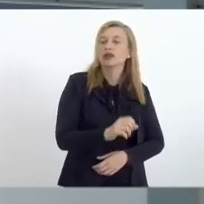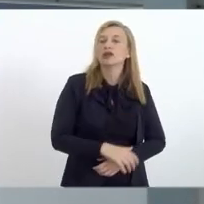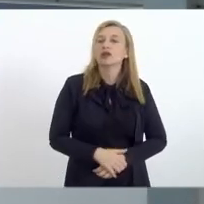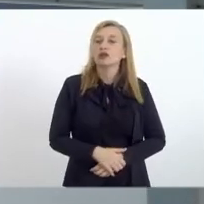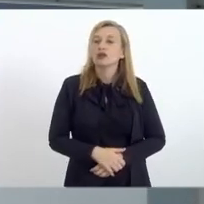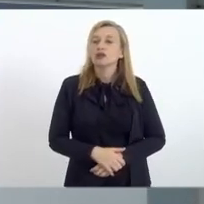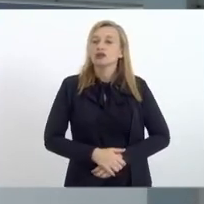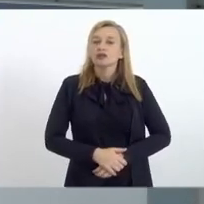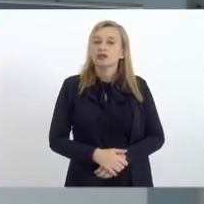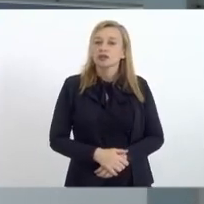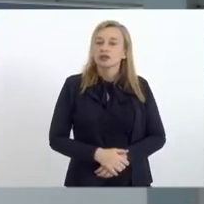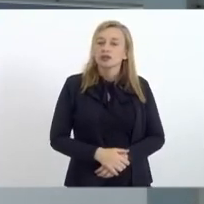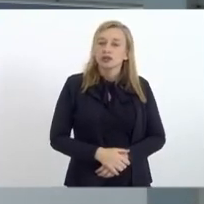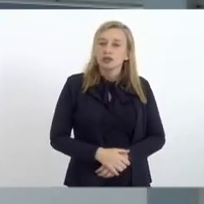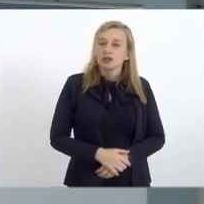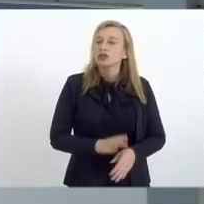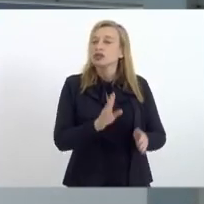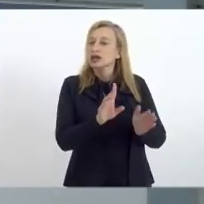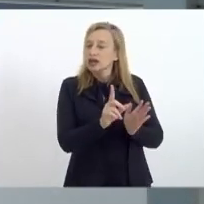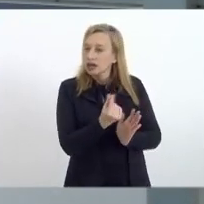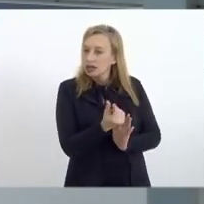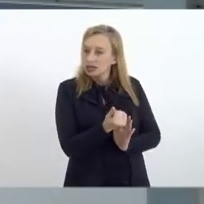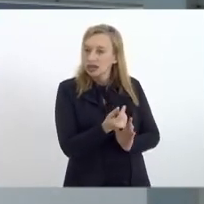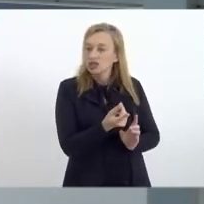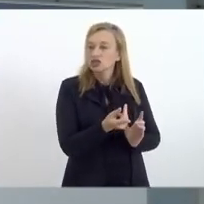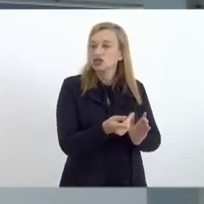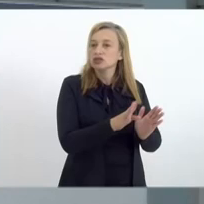os aportes e os dispêndios da taxa de administração do Rio